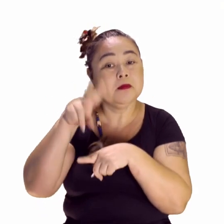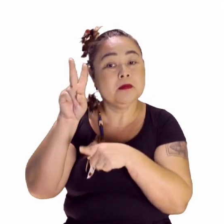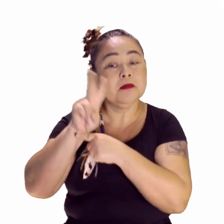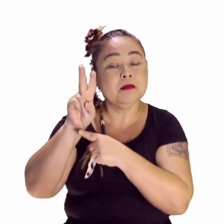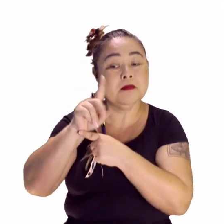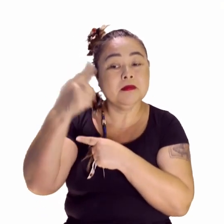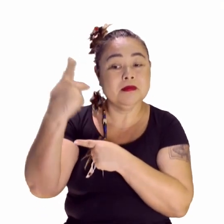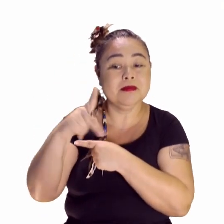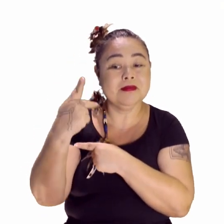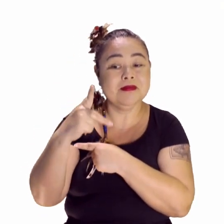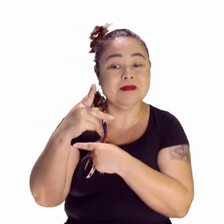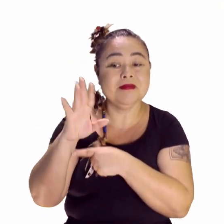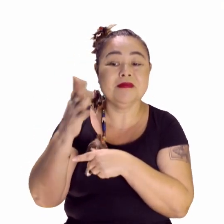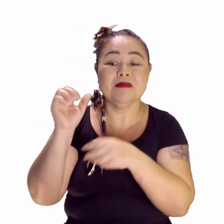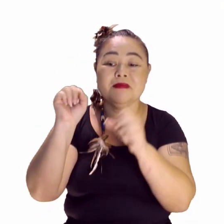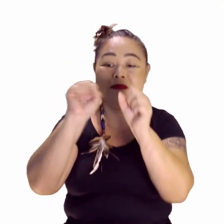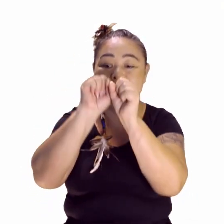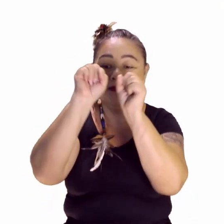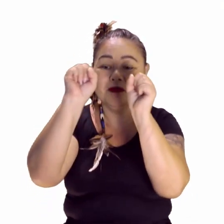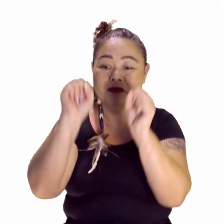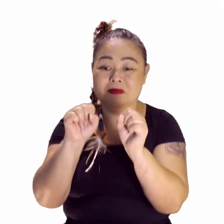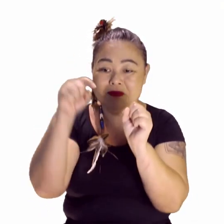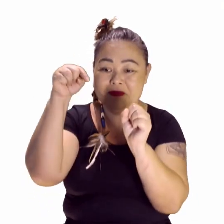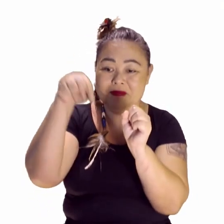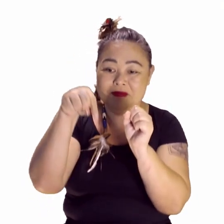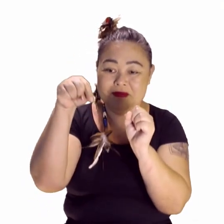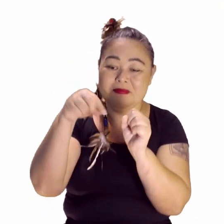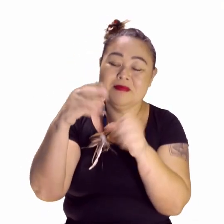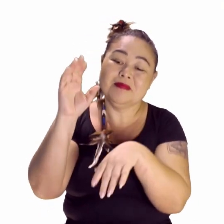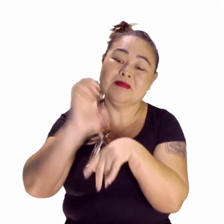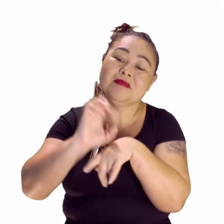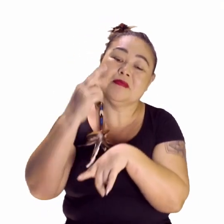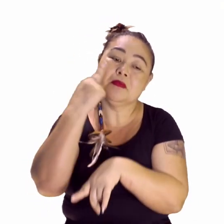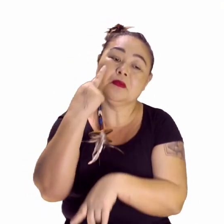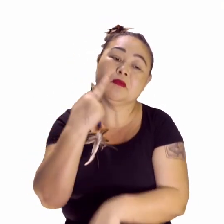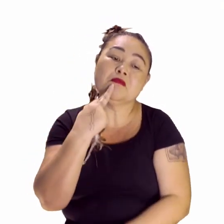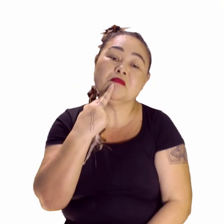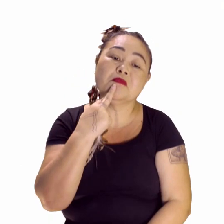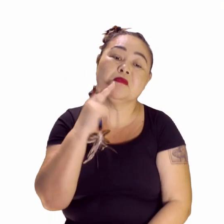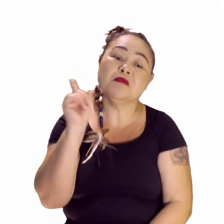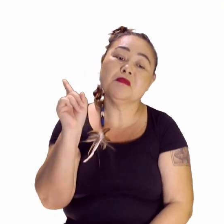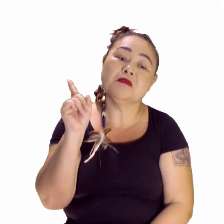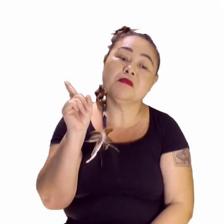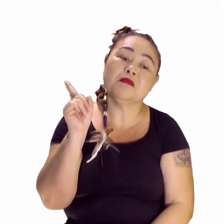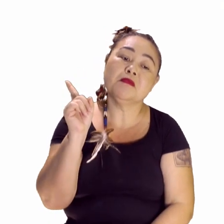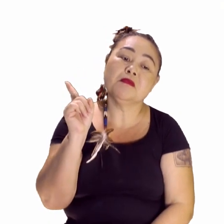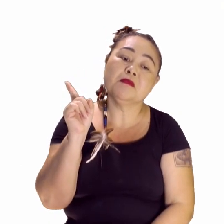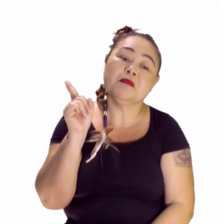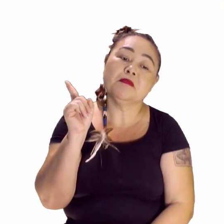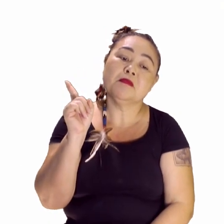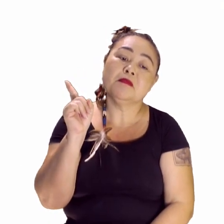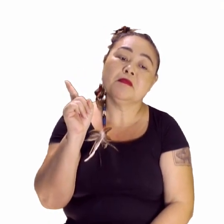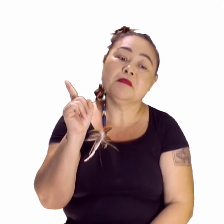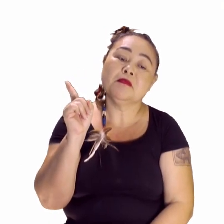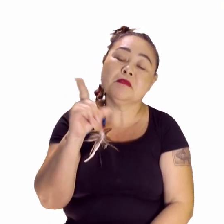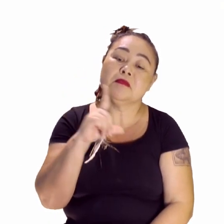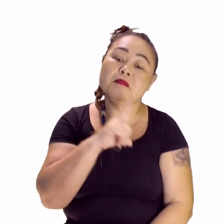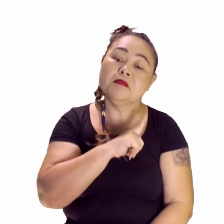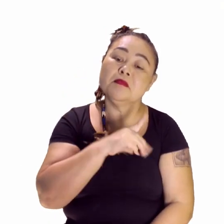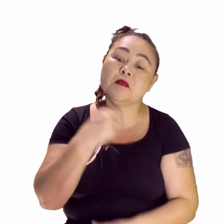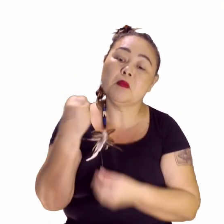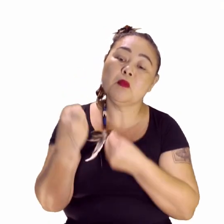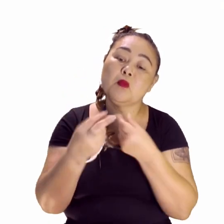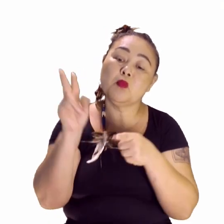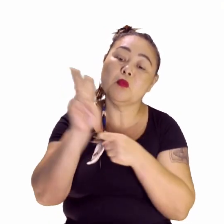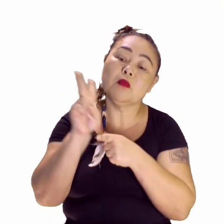piscicultura rondoniense é constituído principalmente pelo modelo... Ele quer saber como é que é essa